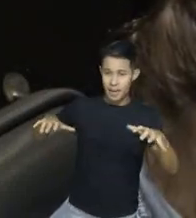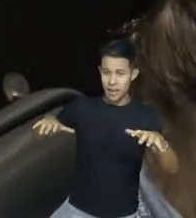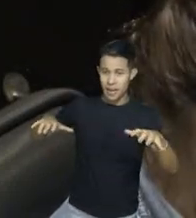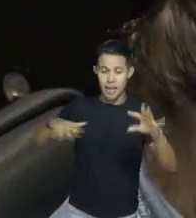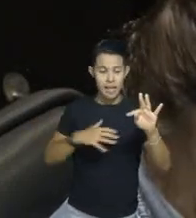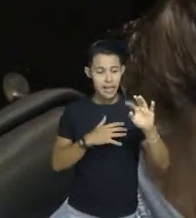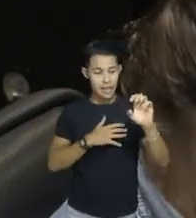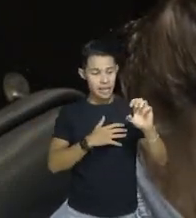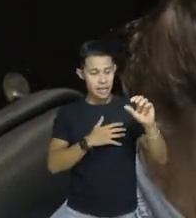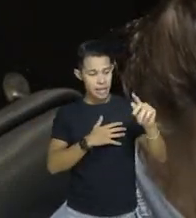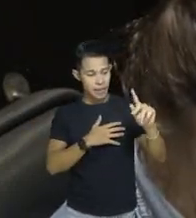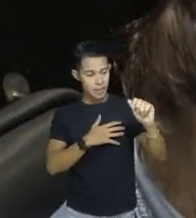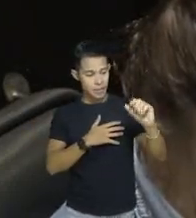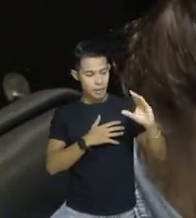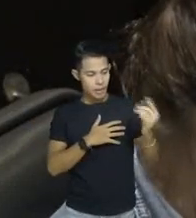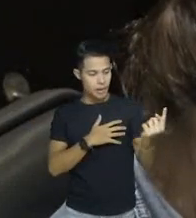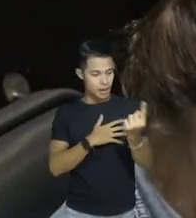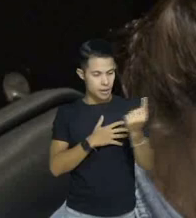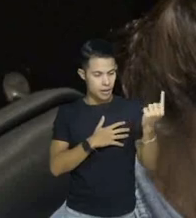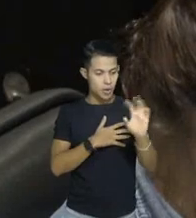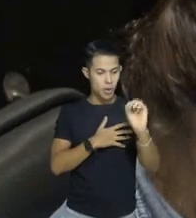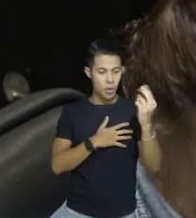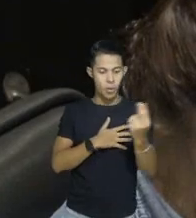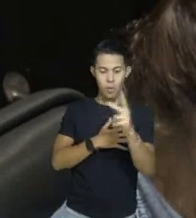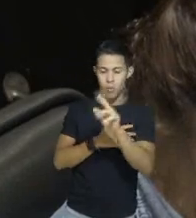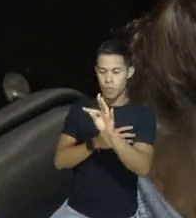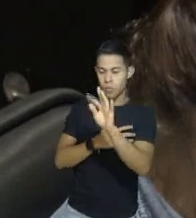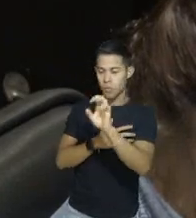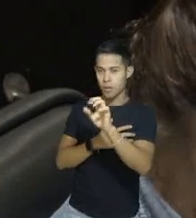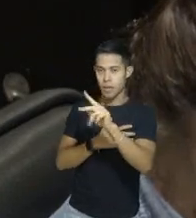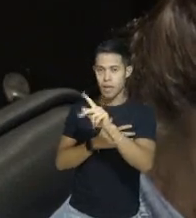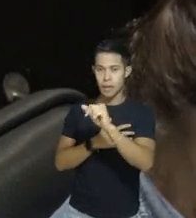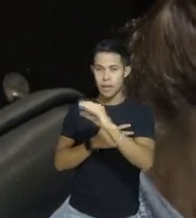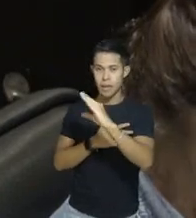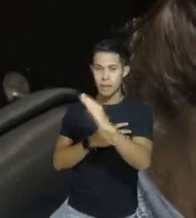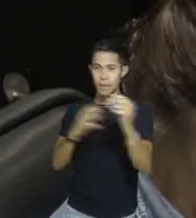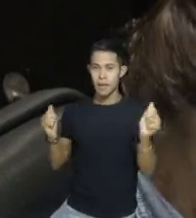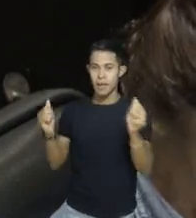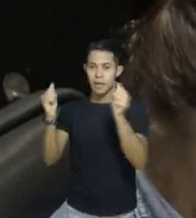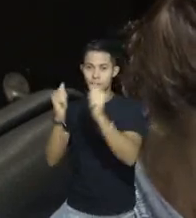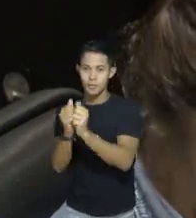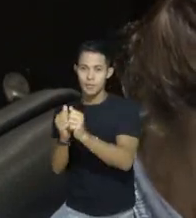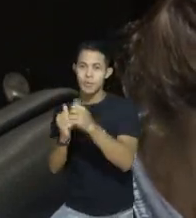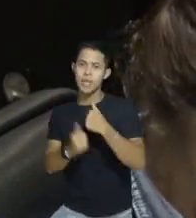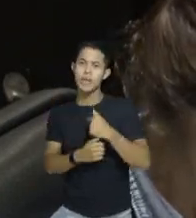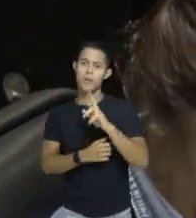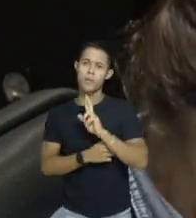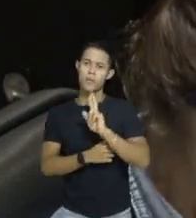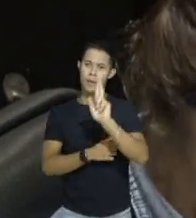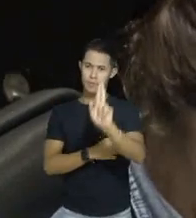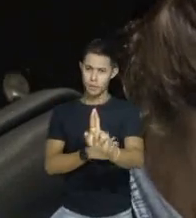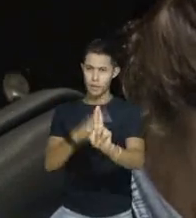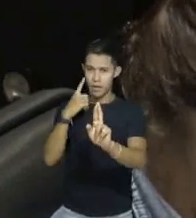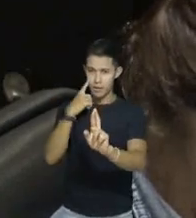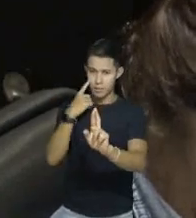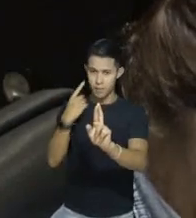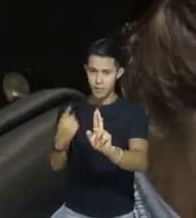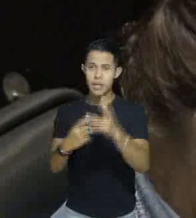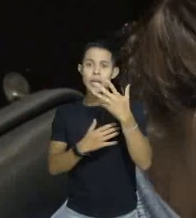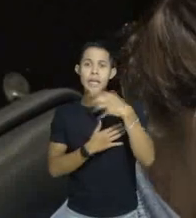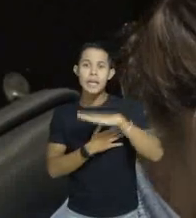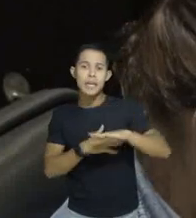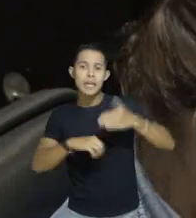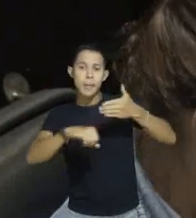ou ele é parte de um quadro. Né? Por exemplo, já vi resultados de TEPAC de crianças que participaram de